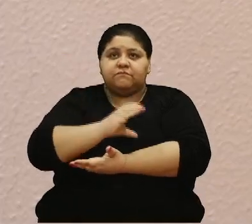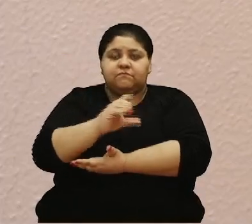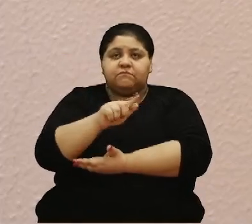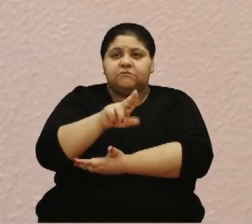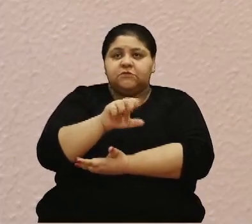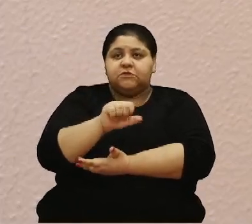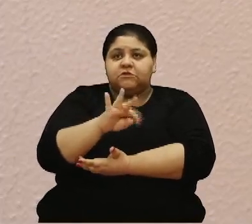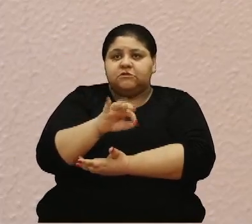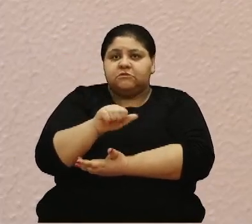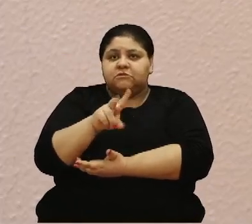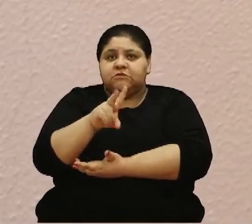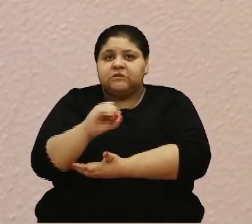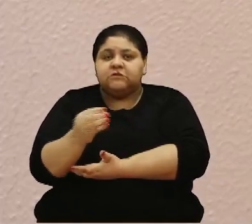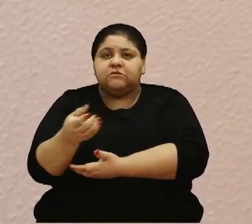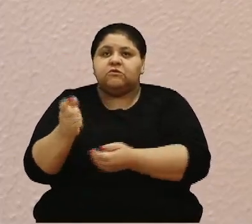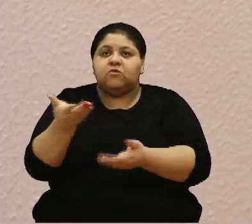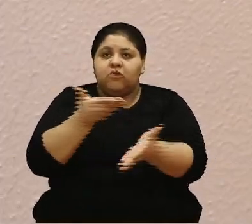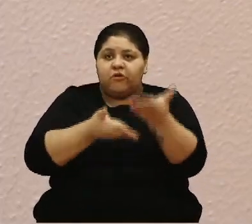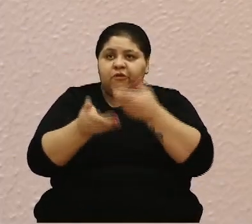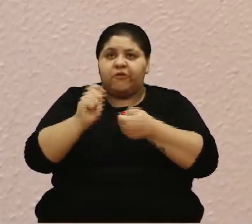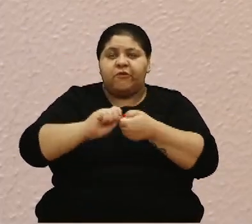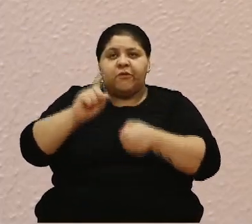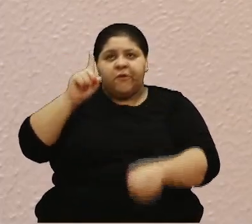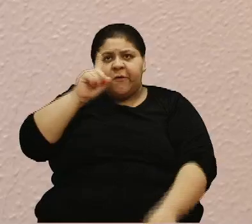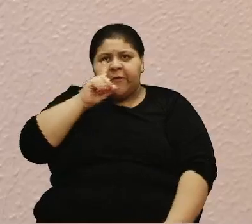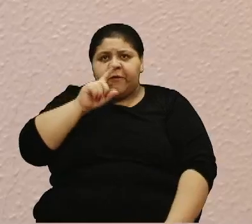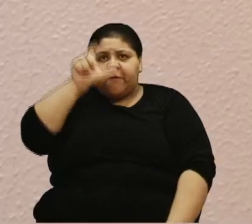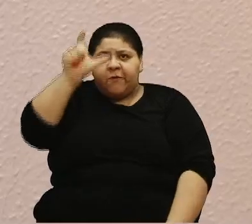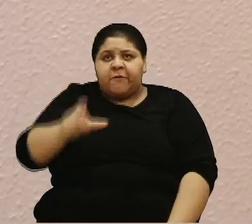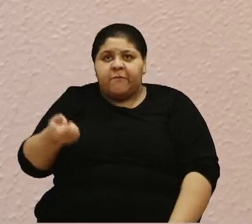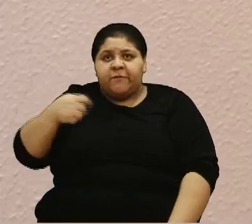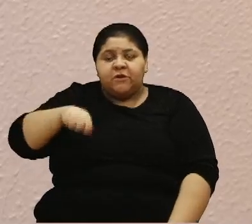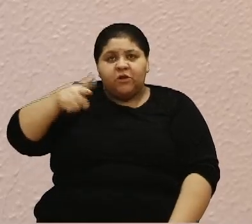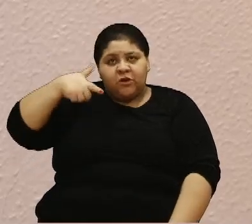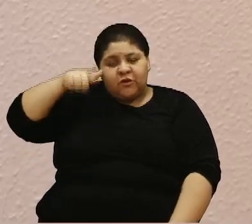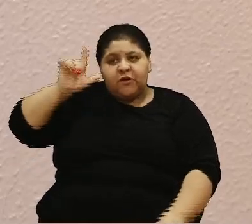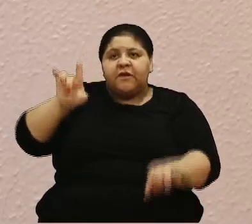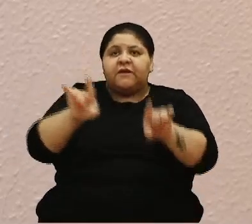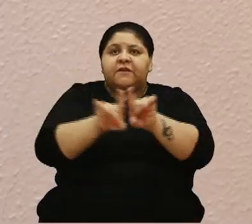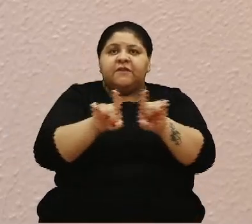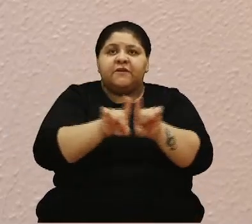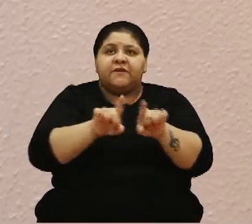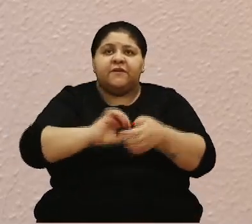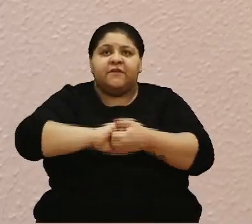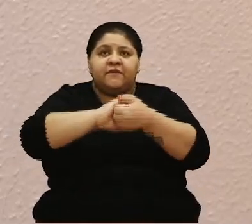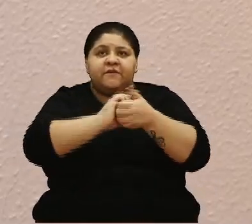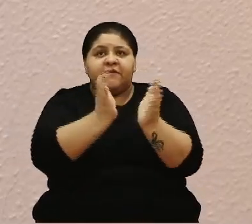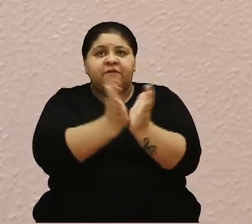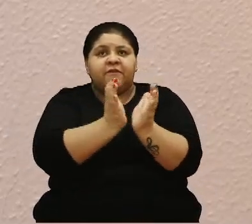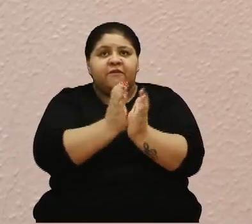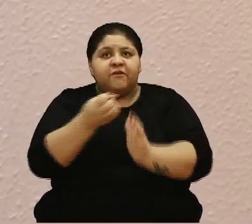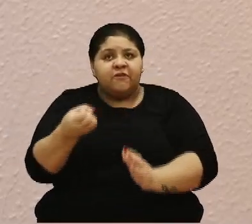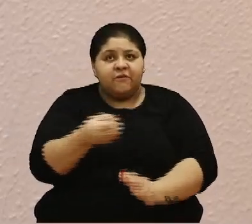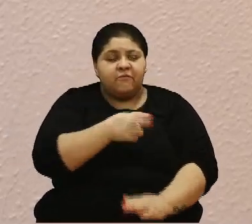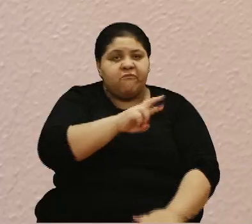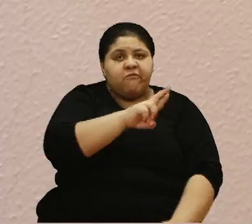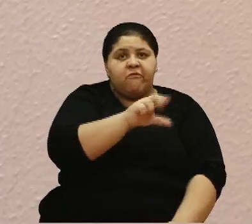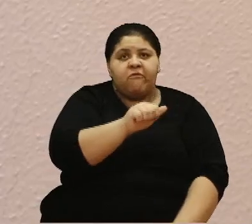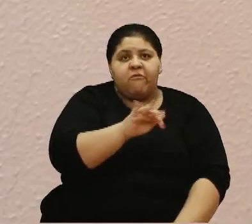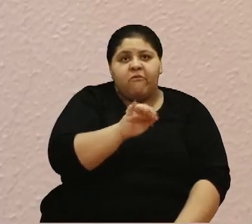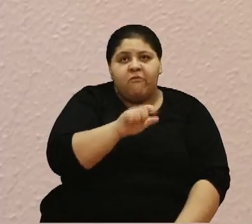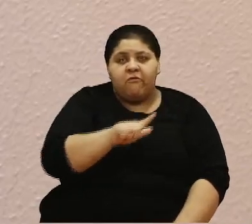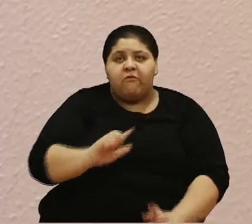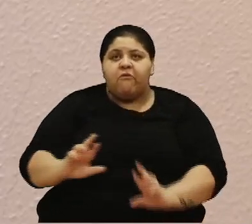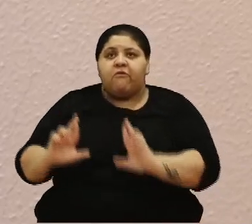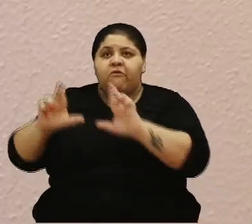Gustavo o atendimento que prestaram à minha mãe, que foi a pessoa que precisou no dia de ontem. E saudar o nosso colega aqui, novo colega, Rafael Bado, da Zona